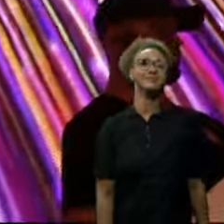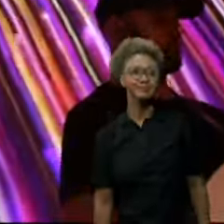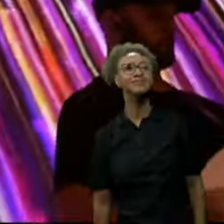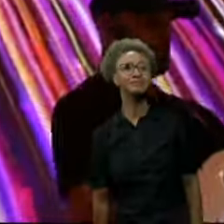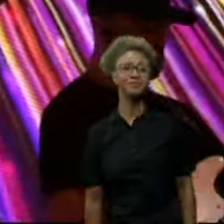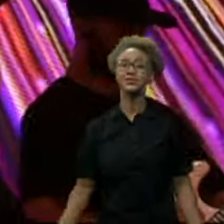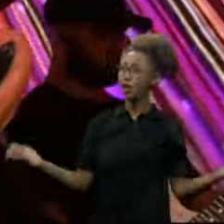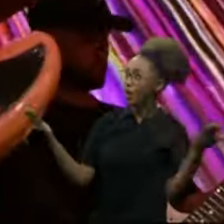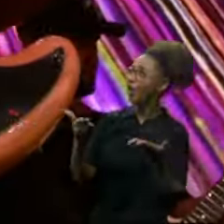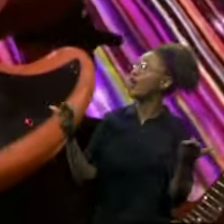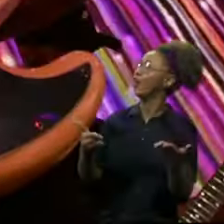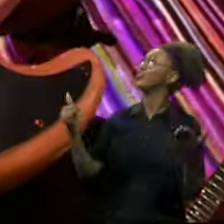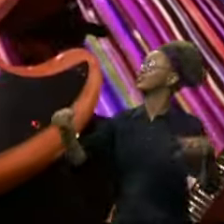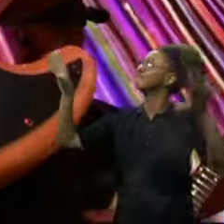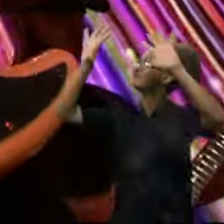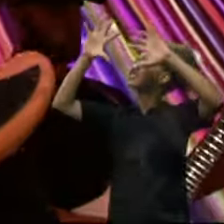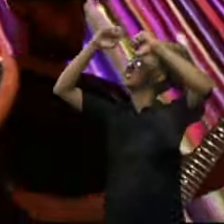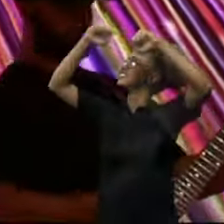pode